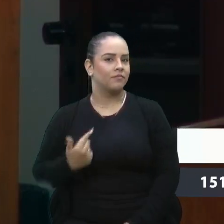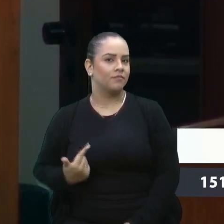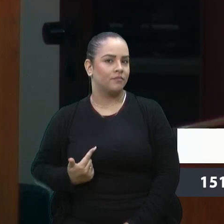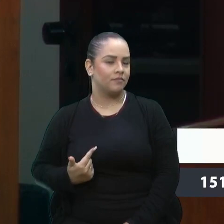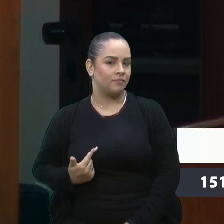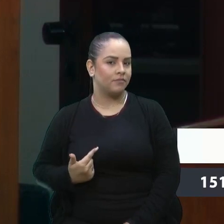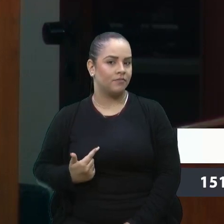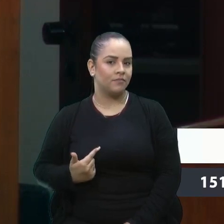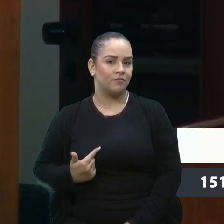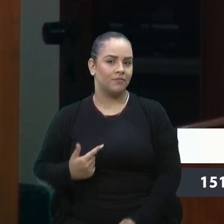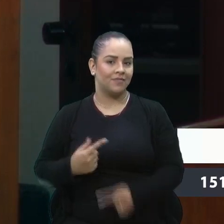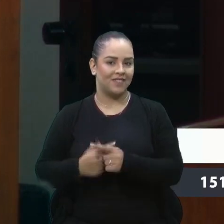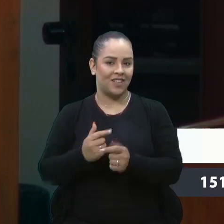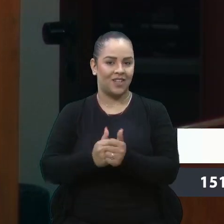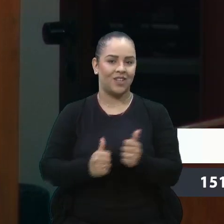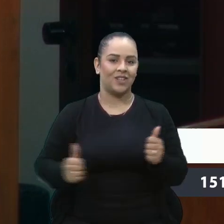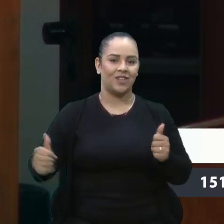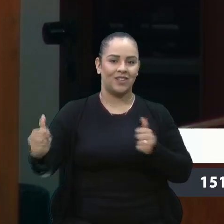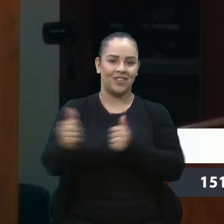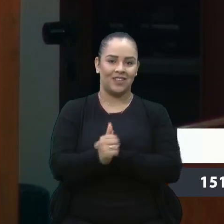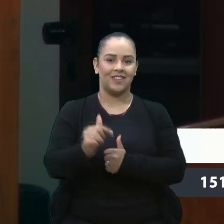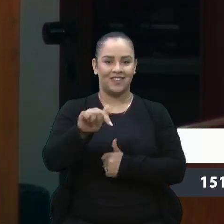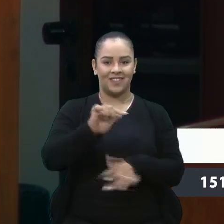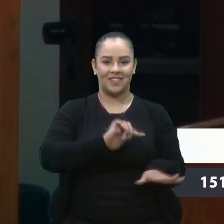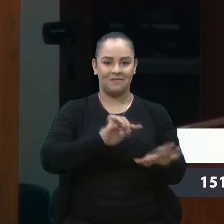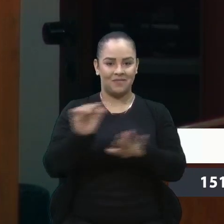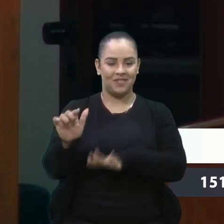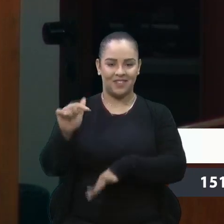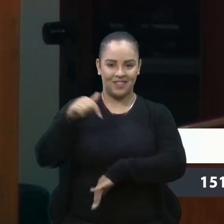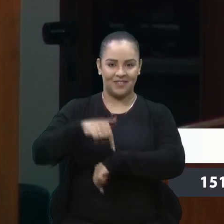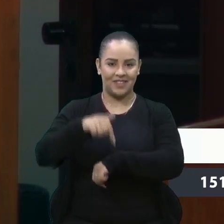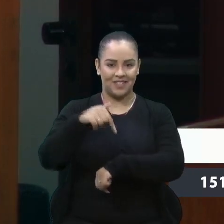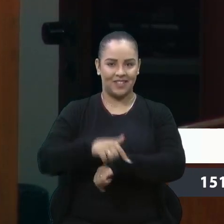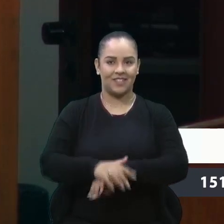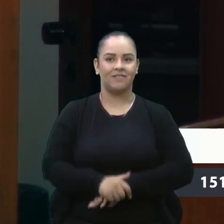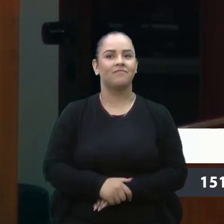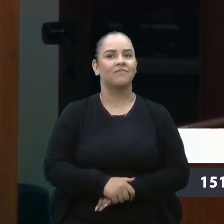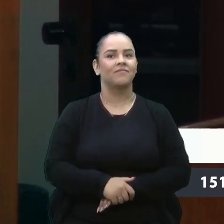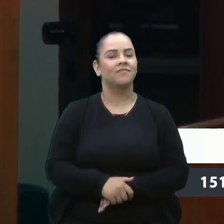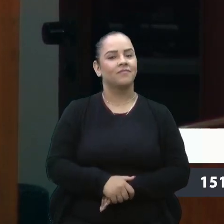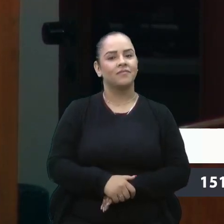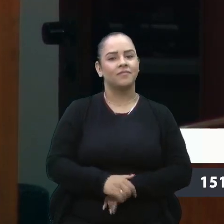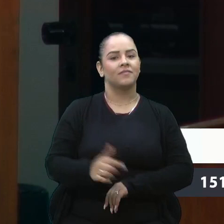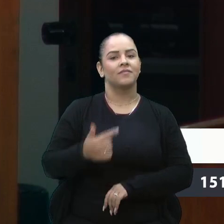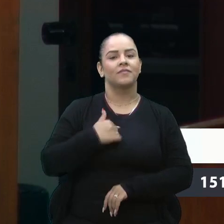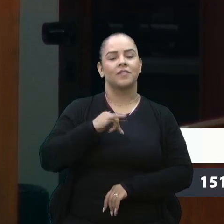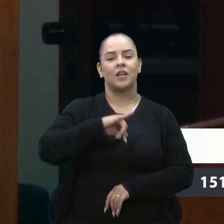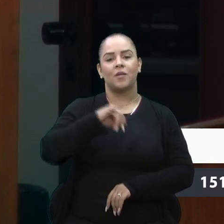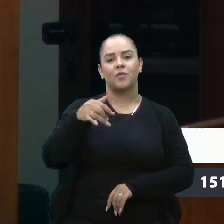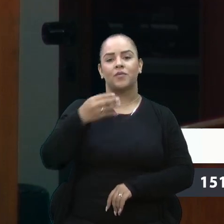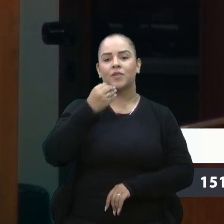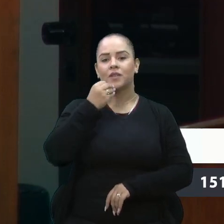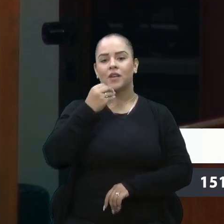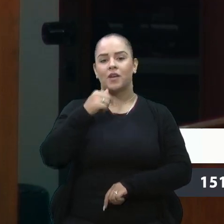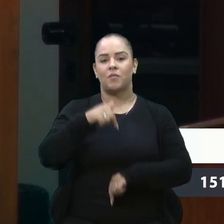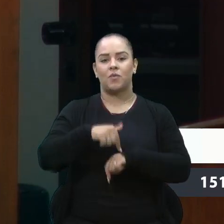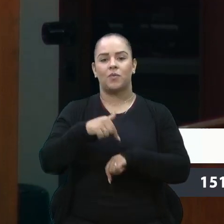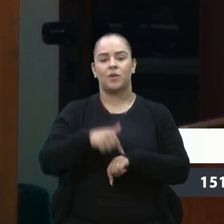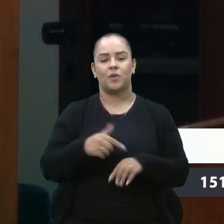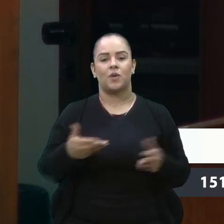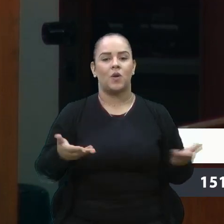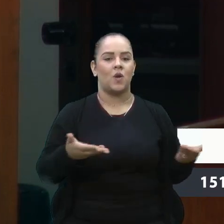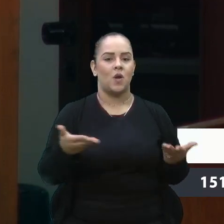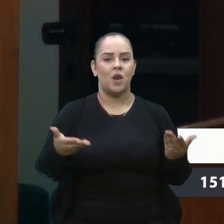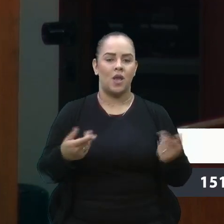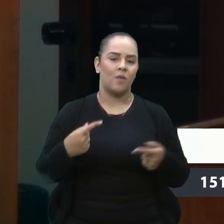nossa troca de espaços na semana. E eu vou aproveitar esse momento,